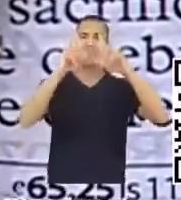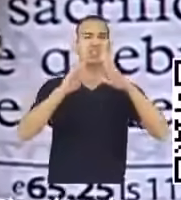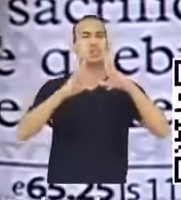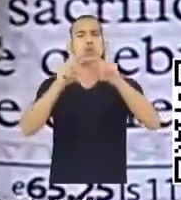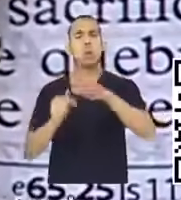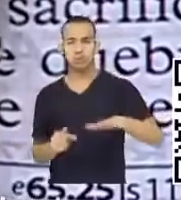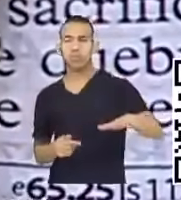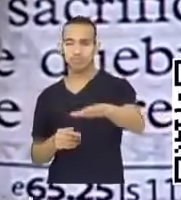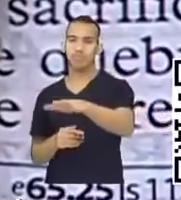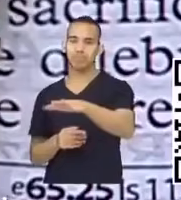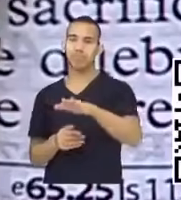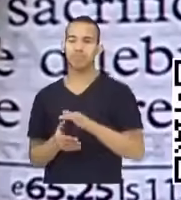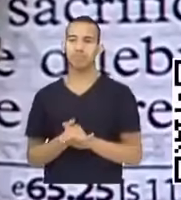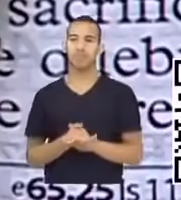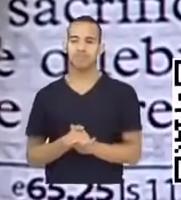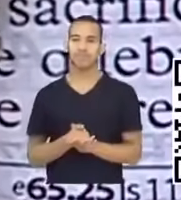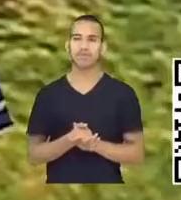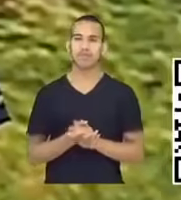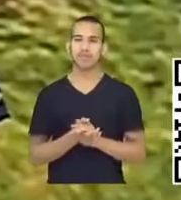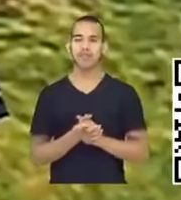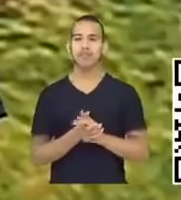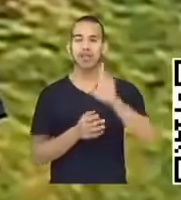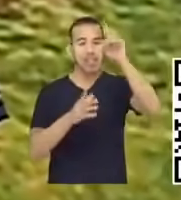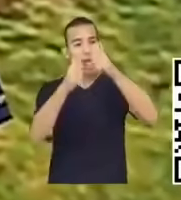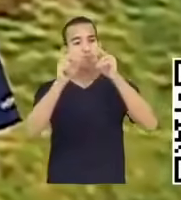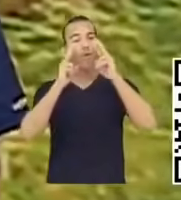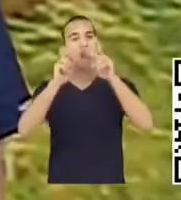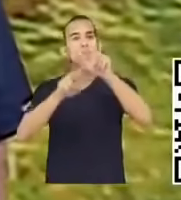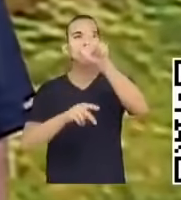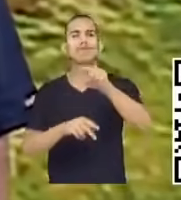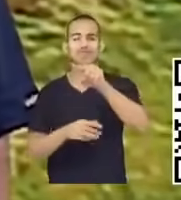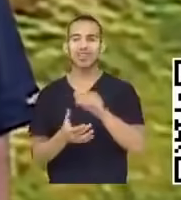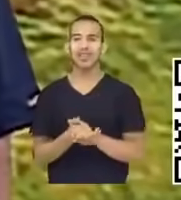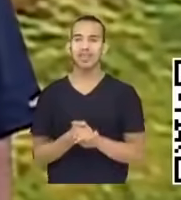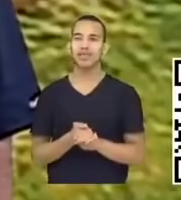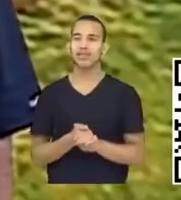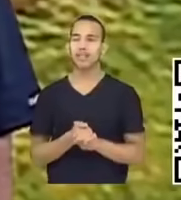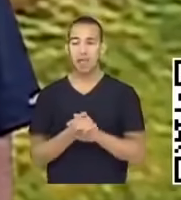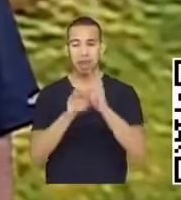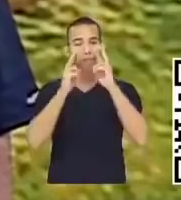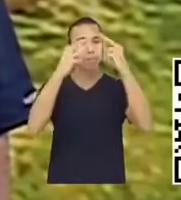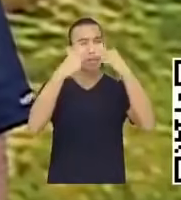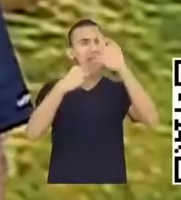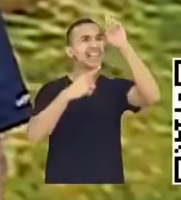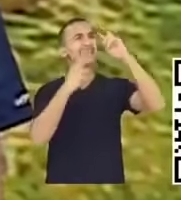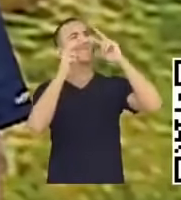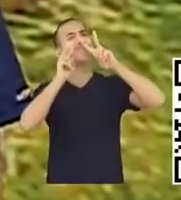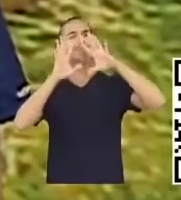todos é um não é Deus está olhando para você bom para mim e para todos